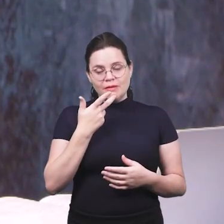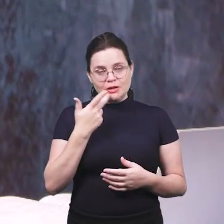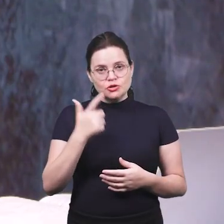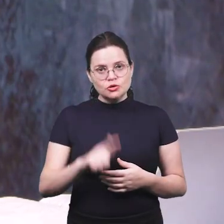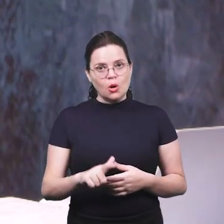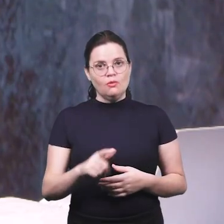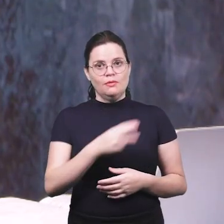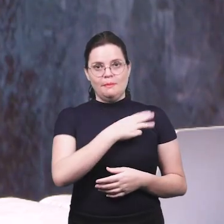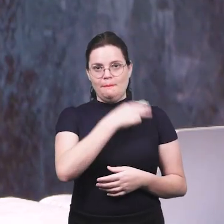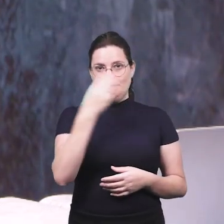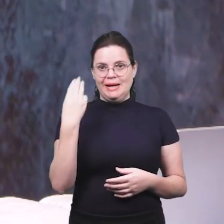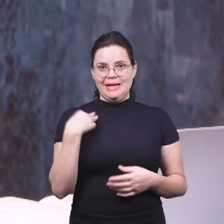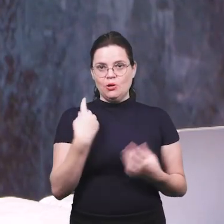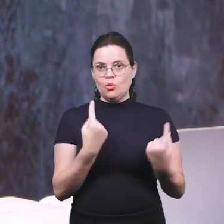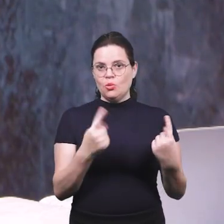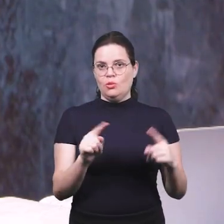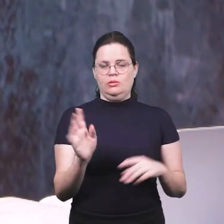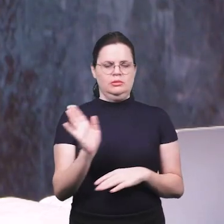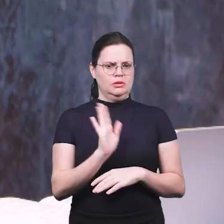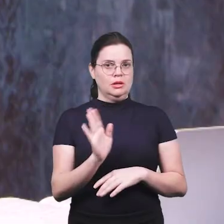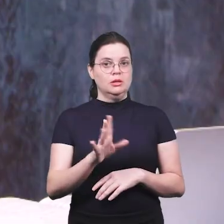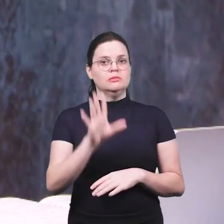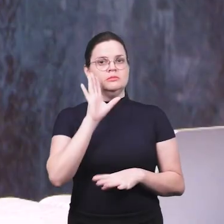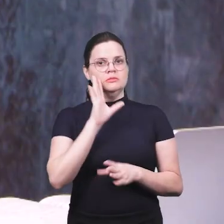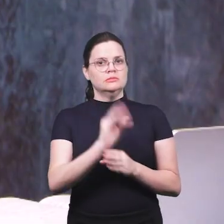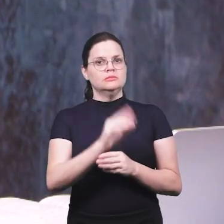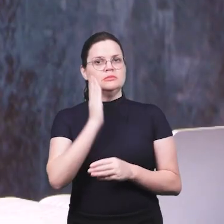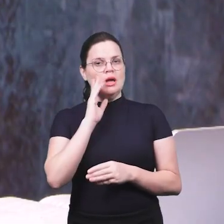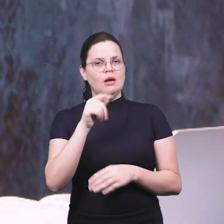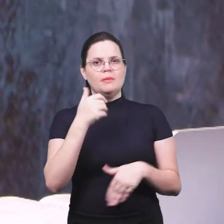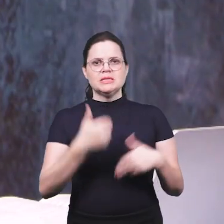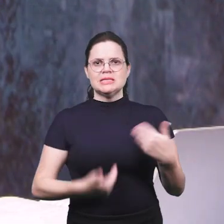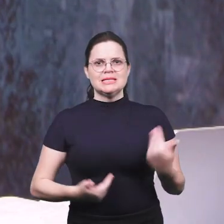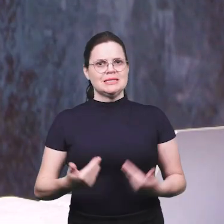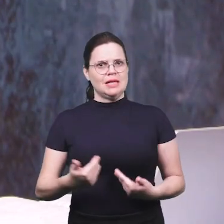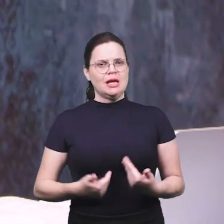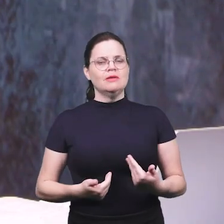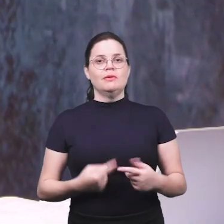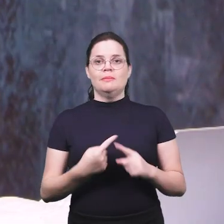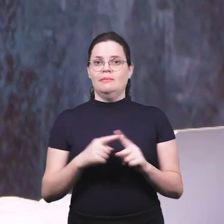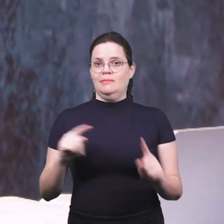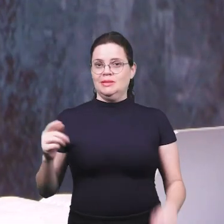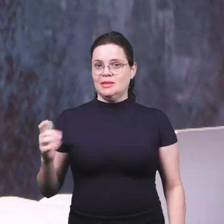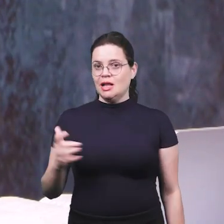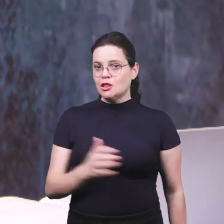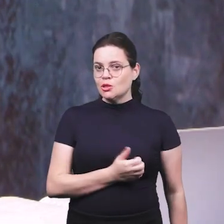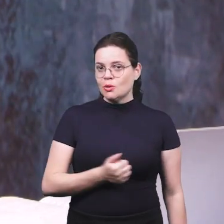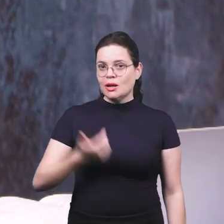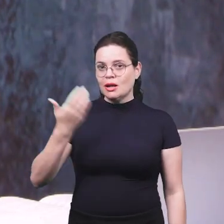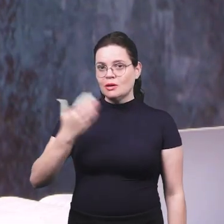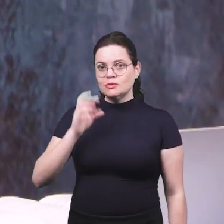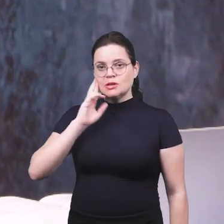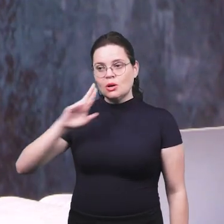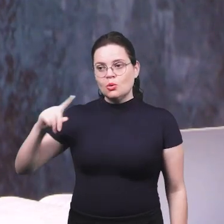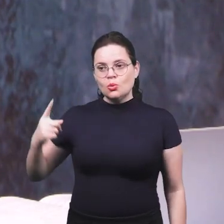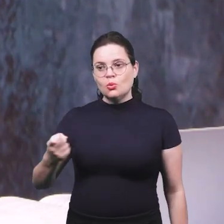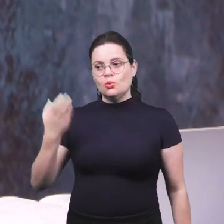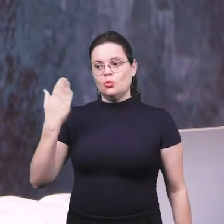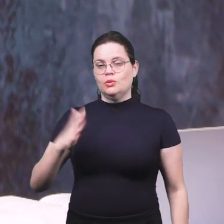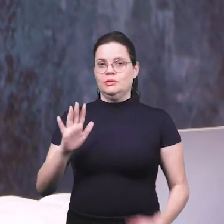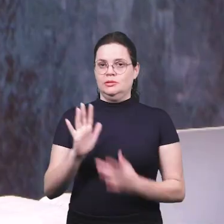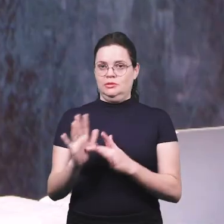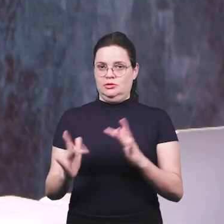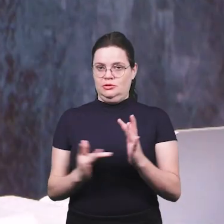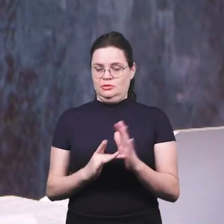mulher exemplar, tudo, mas só não vai ser adorada, porque adorada é só o Senhor Jesus, né? Claro. Adoração é só o Senhor. E a